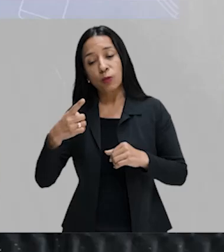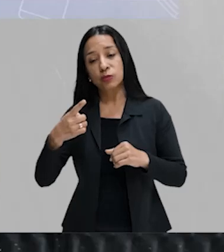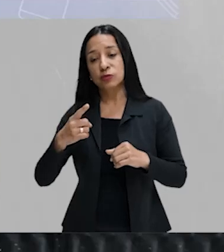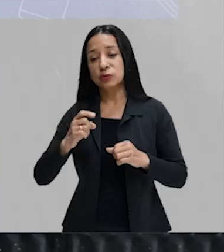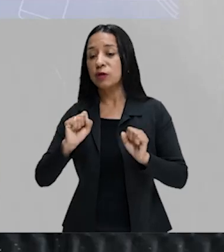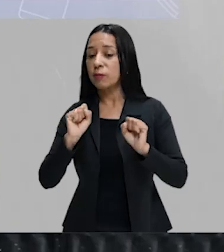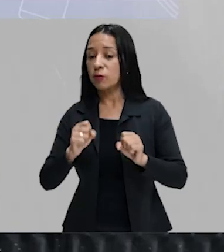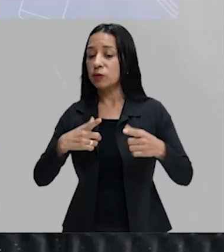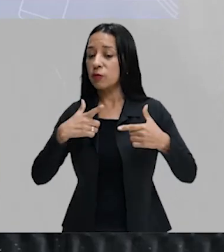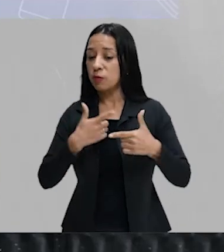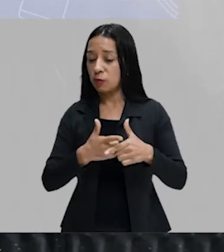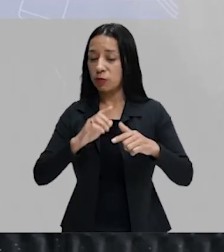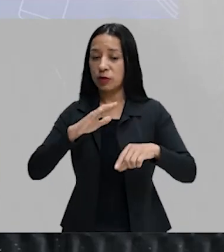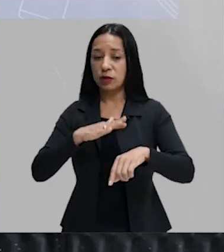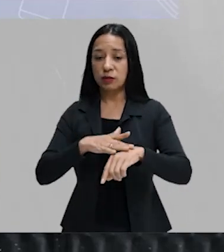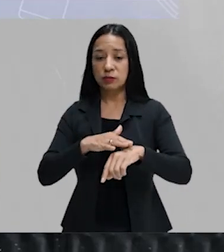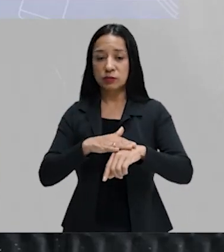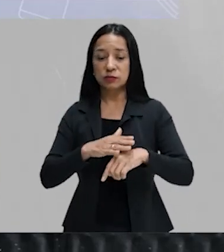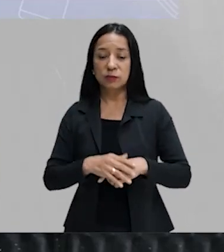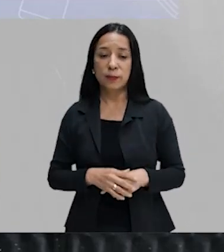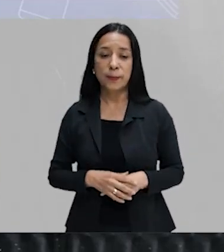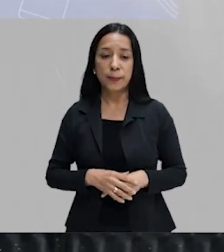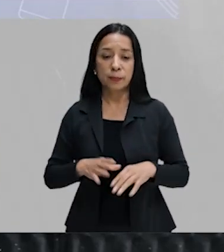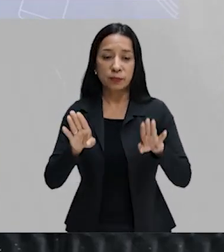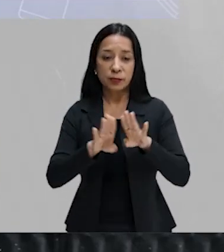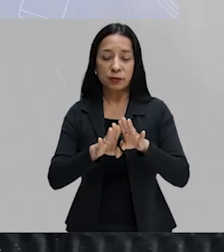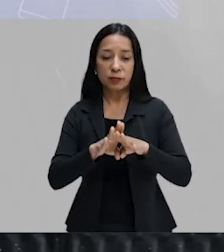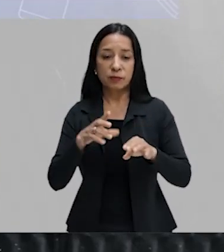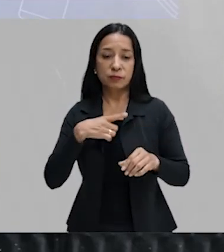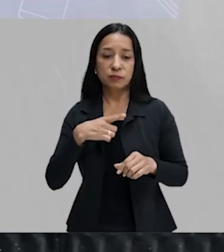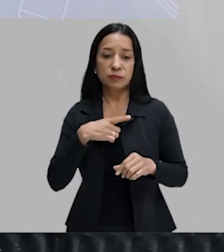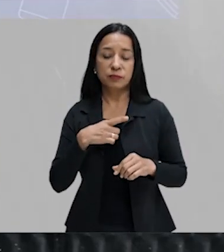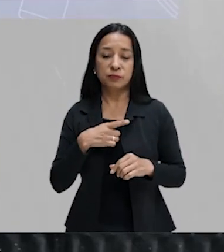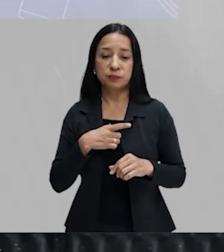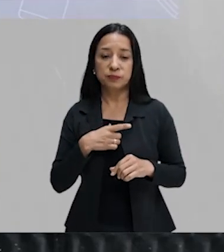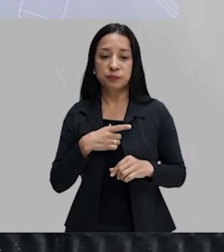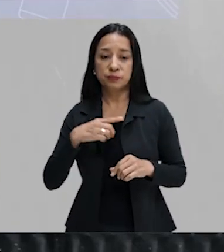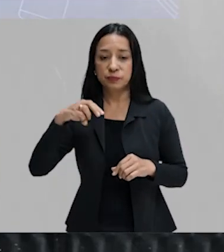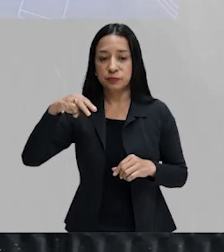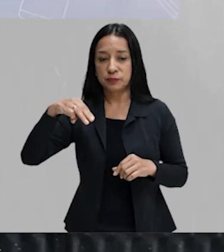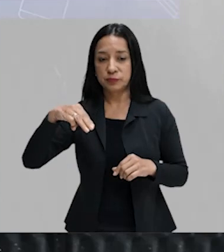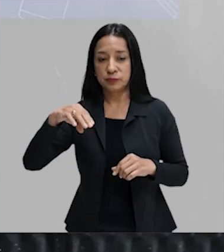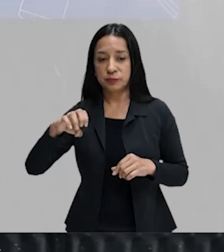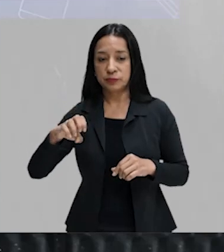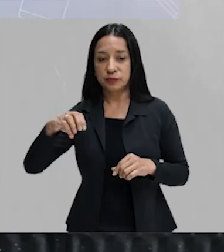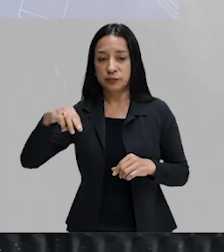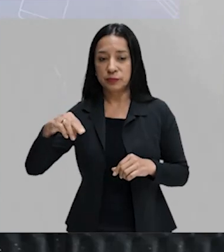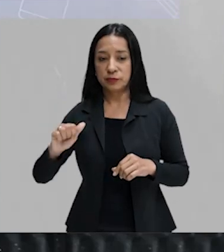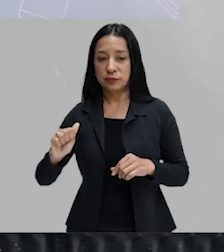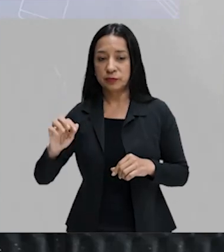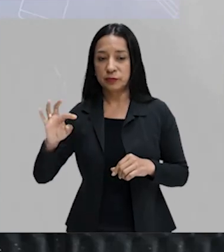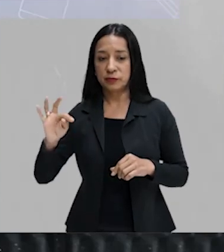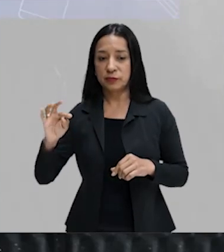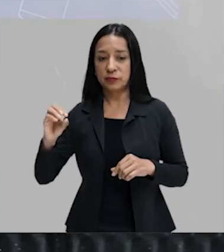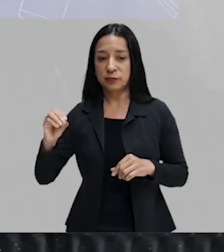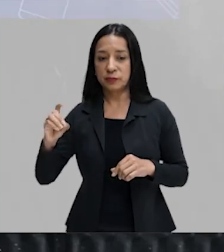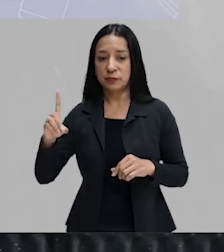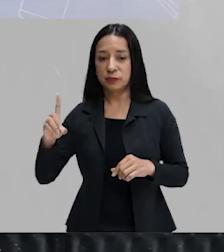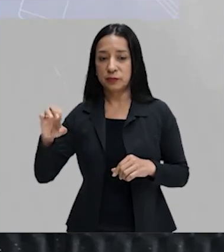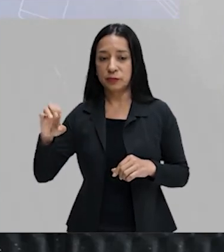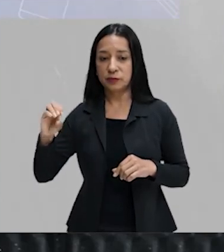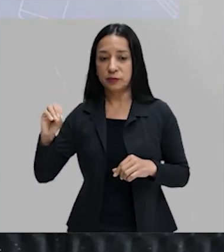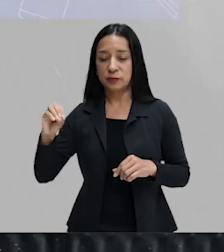doença, ok? Nós temos aqui o grupo dos nematódeos. Nematódeos são